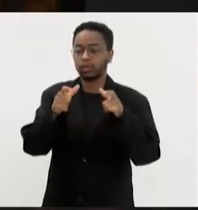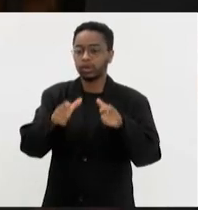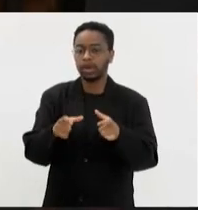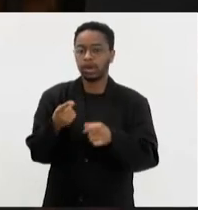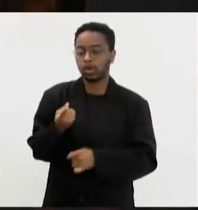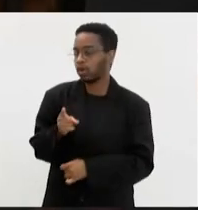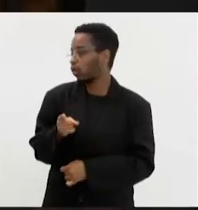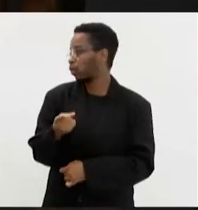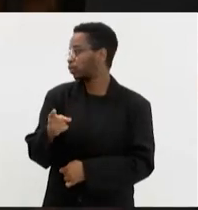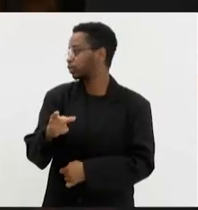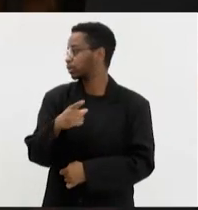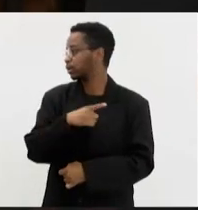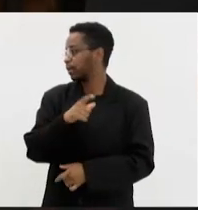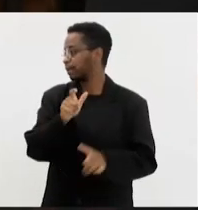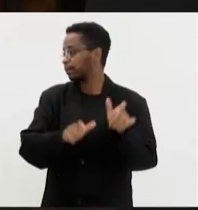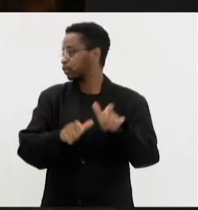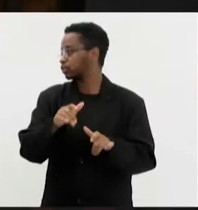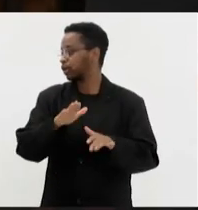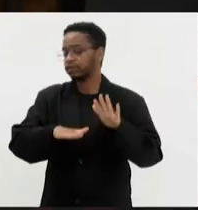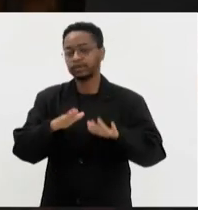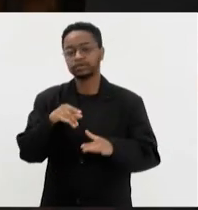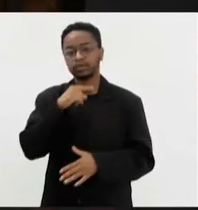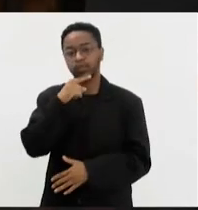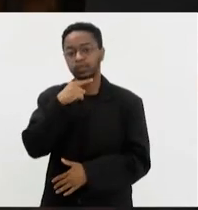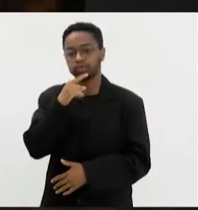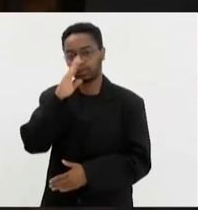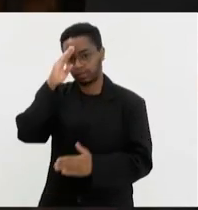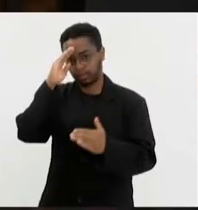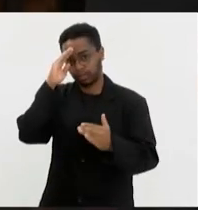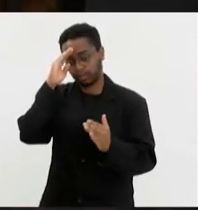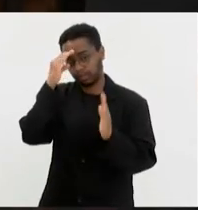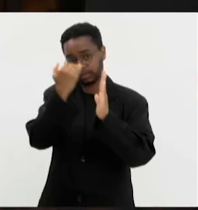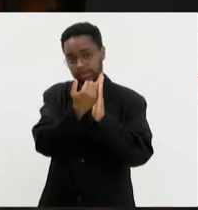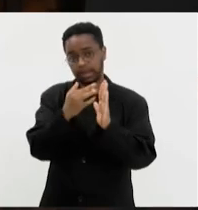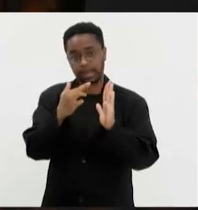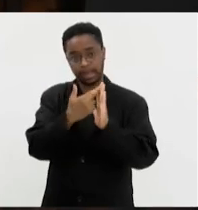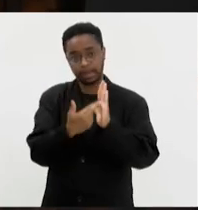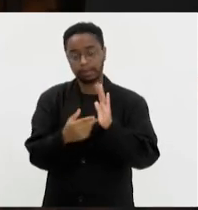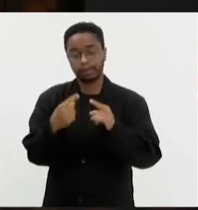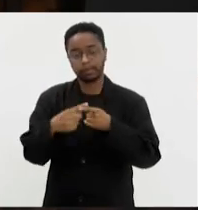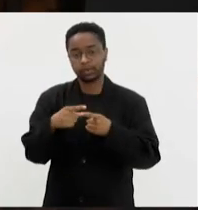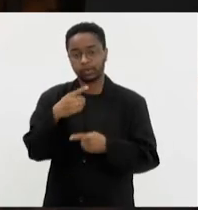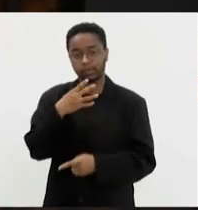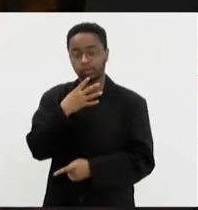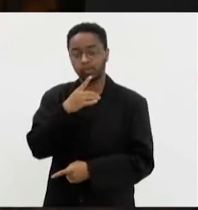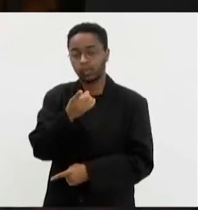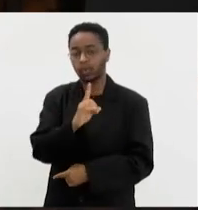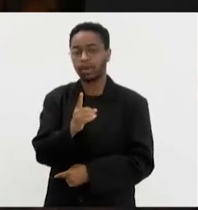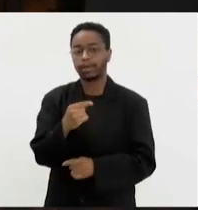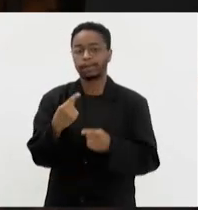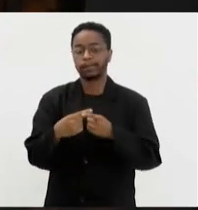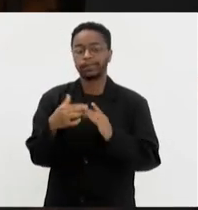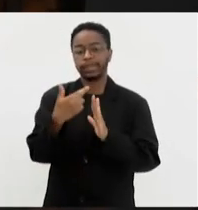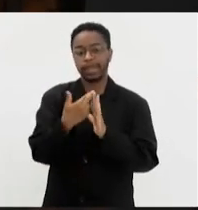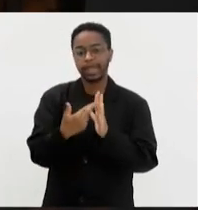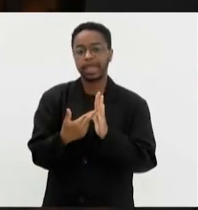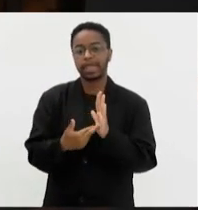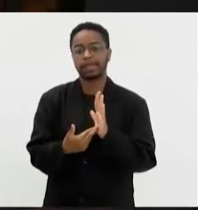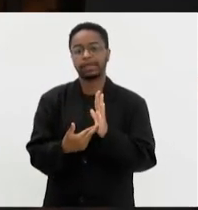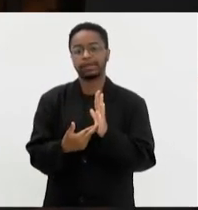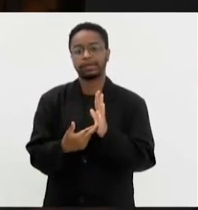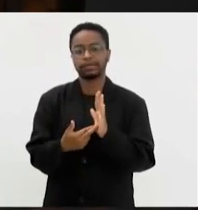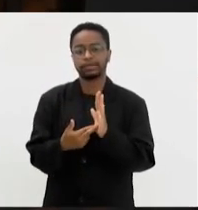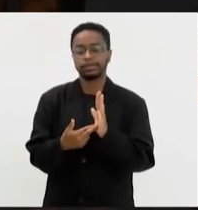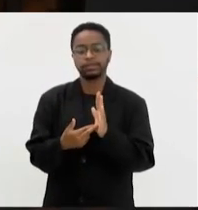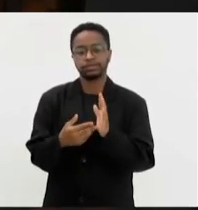pessoas não conseguem cumprir as regras até mesmo por desconhecimento porque são regras muito sofistic